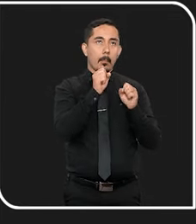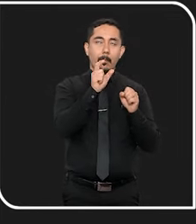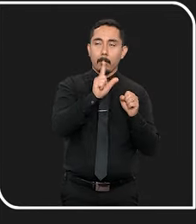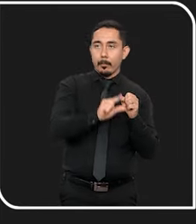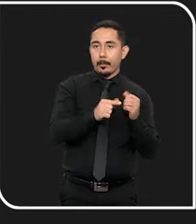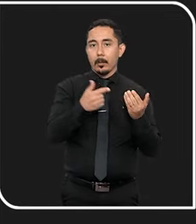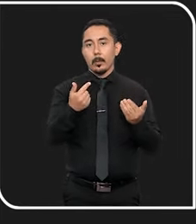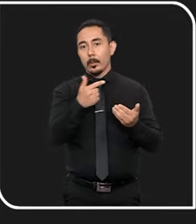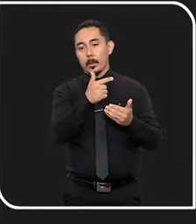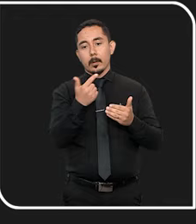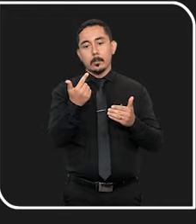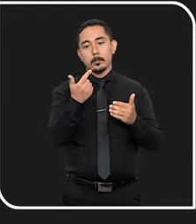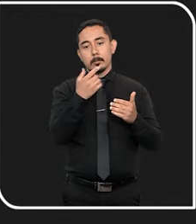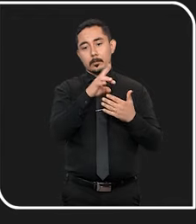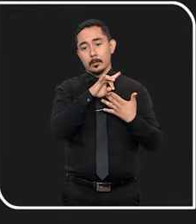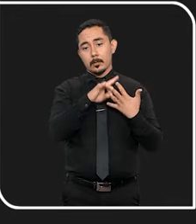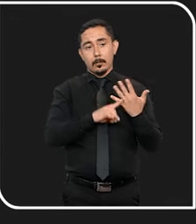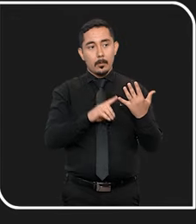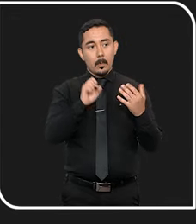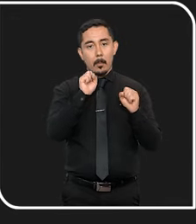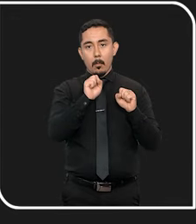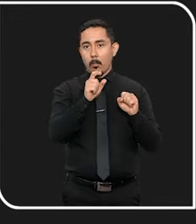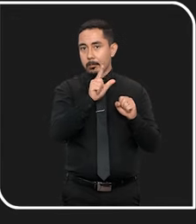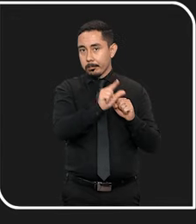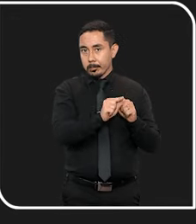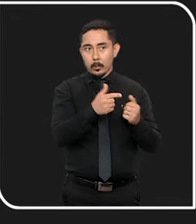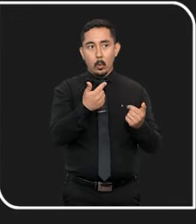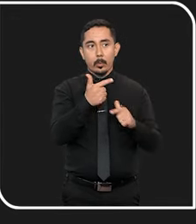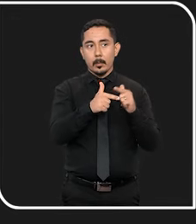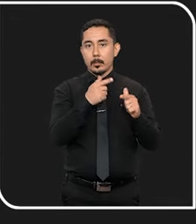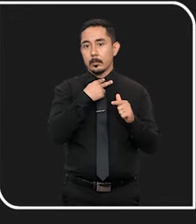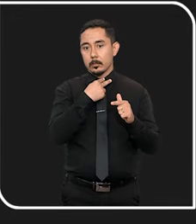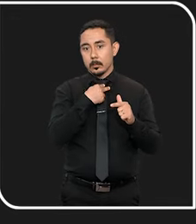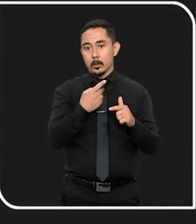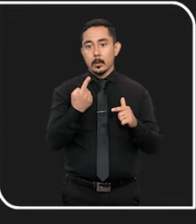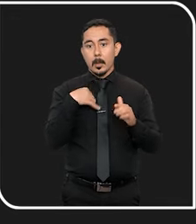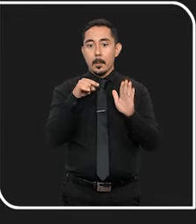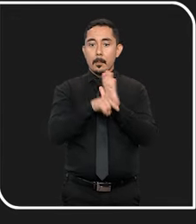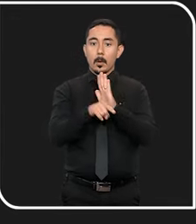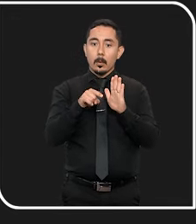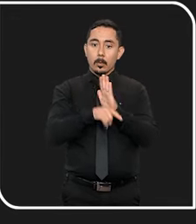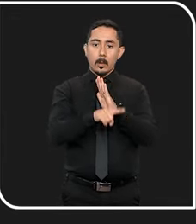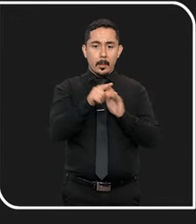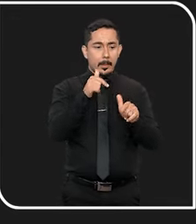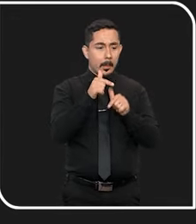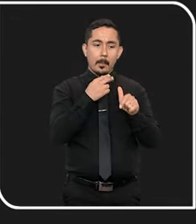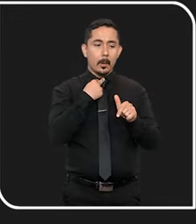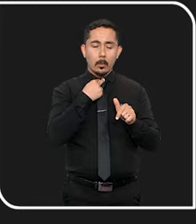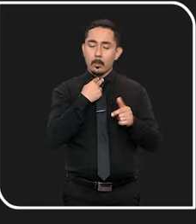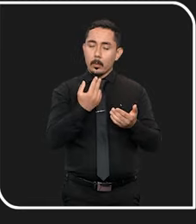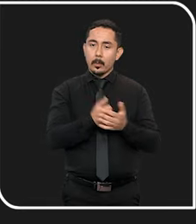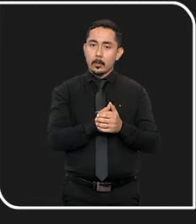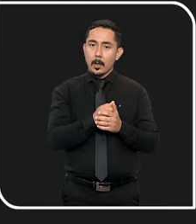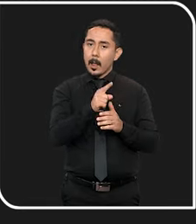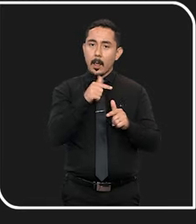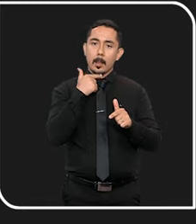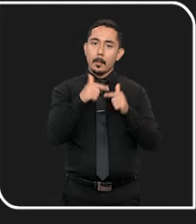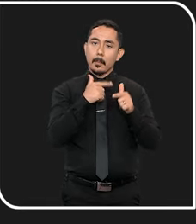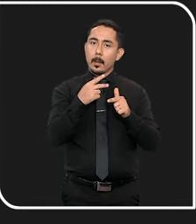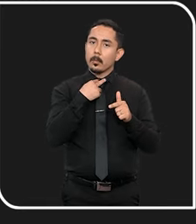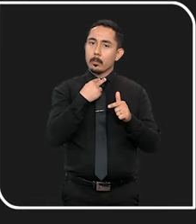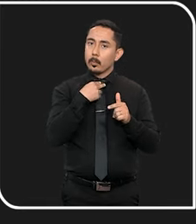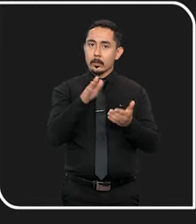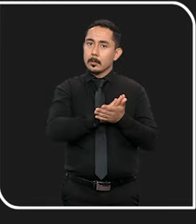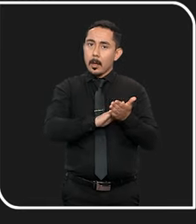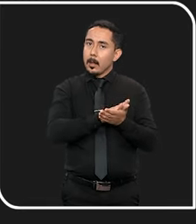que ela pode menos de que aquela pessoa com deficiência pode menos não pode trabalhar ou não e ele me perguntou ele não pode trabalhar